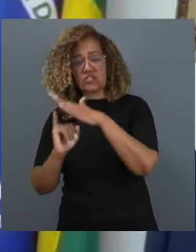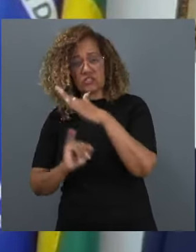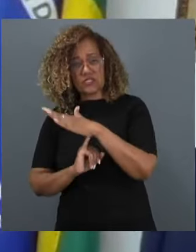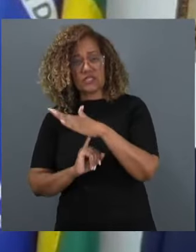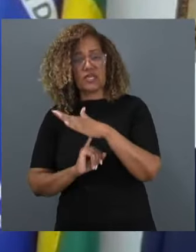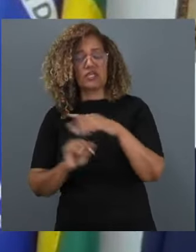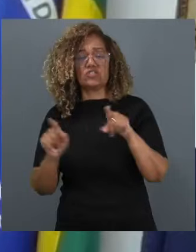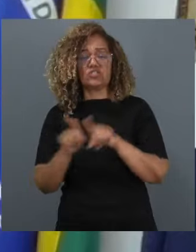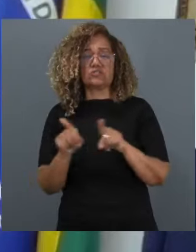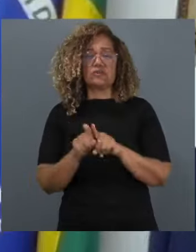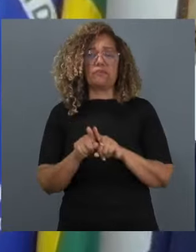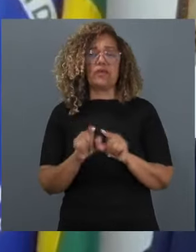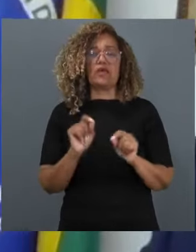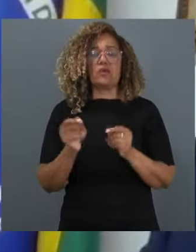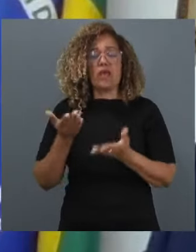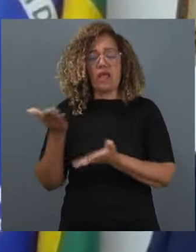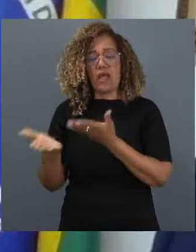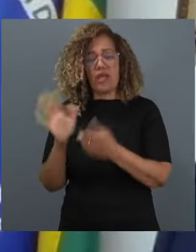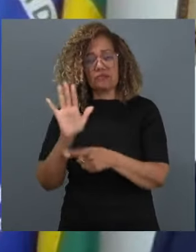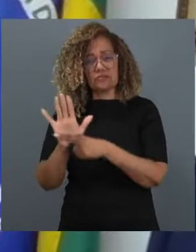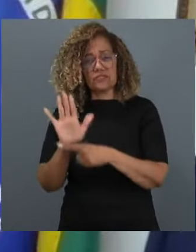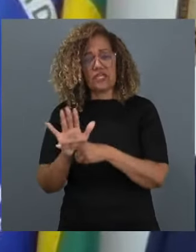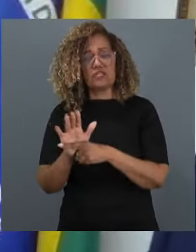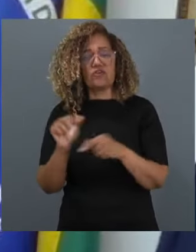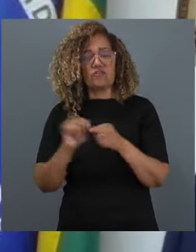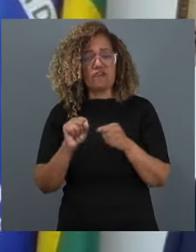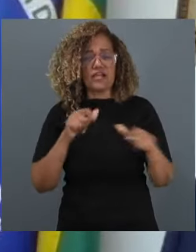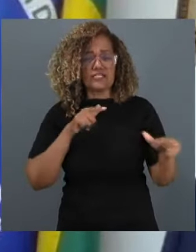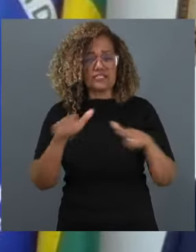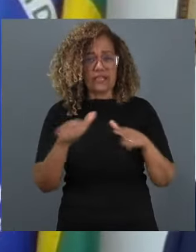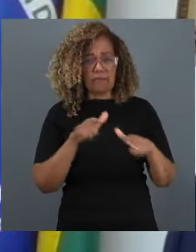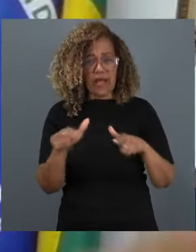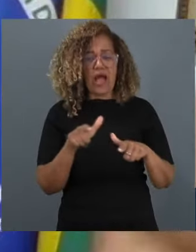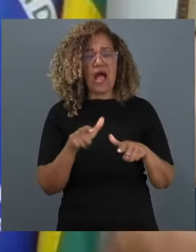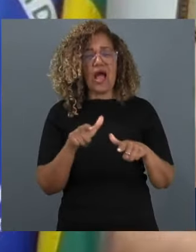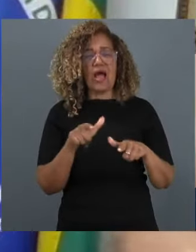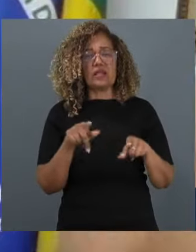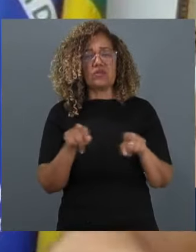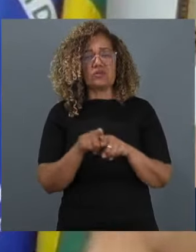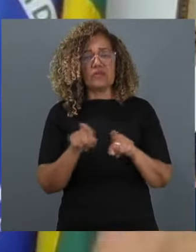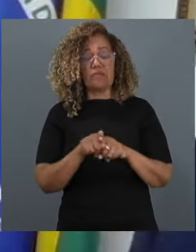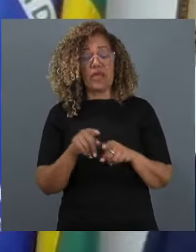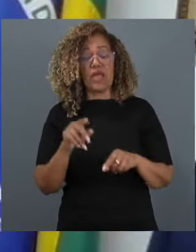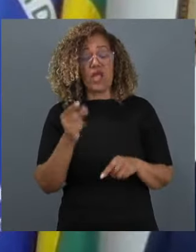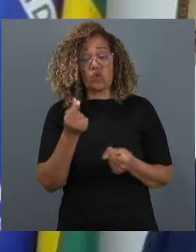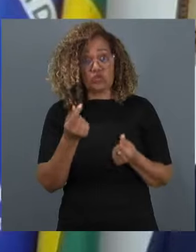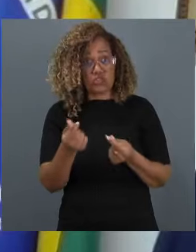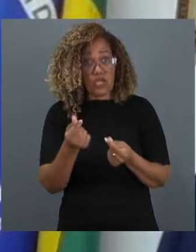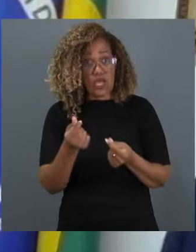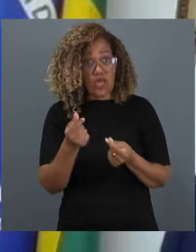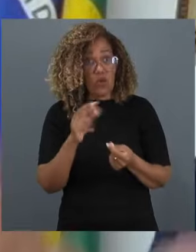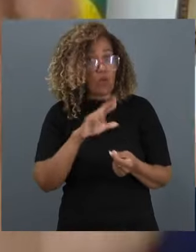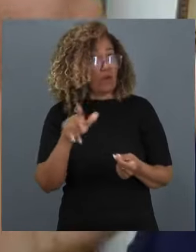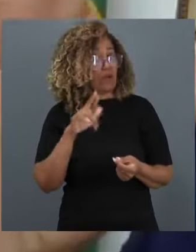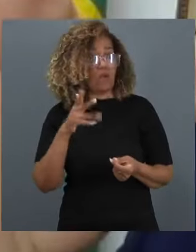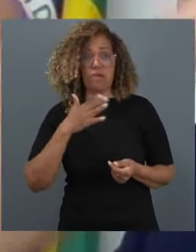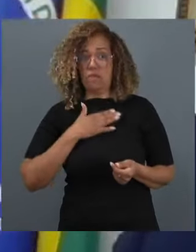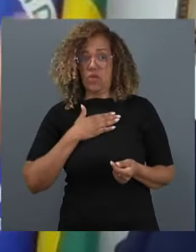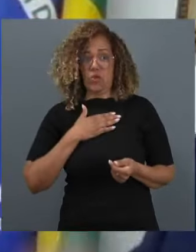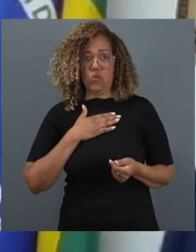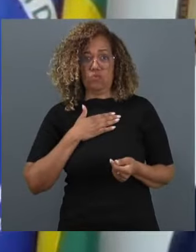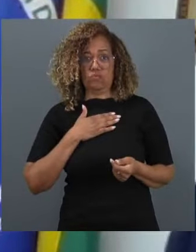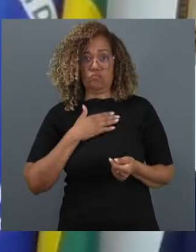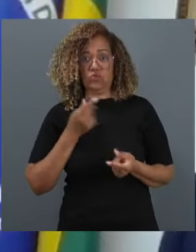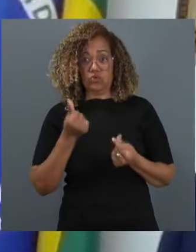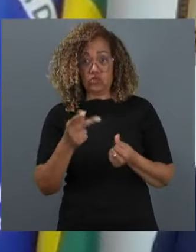assistenciais, que fazem um trabalho com blindagem eleitoral, que o dinheiro não é meu, o dinheiro é seu. Eu apenas